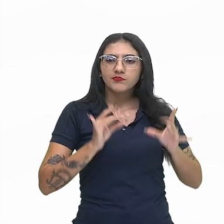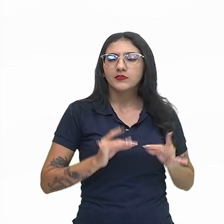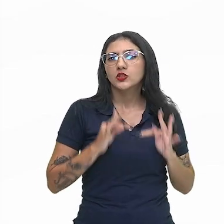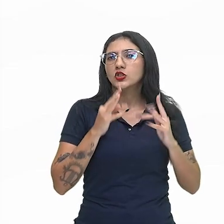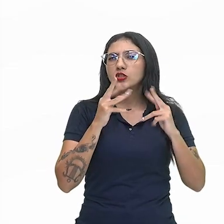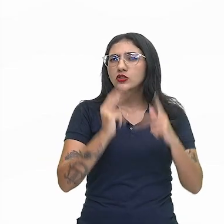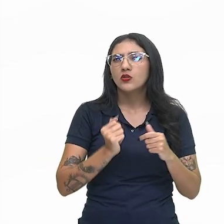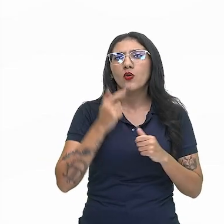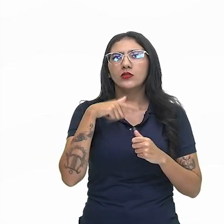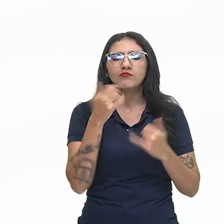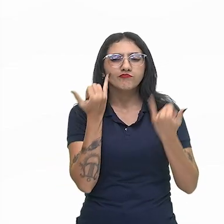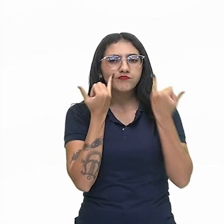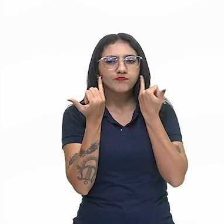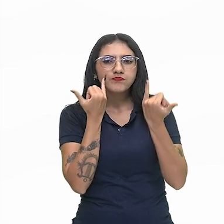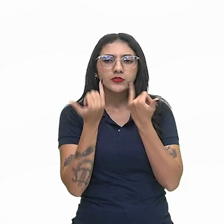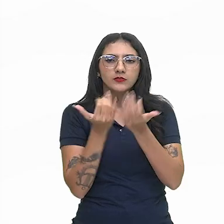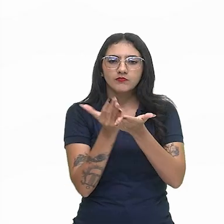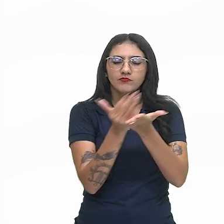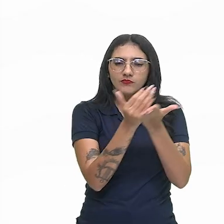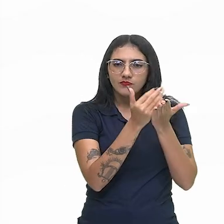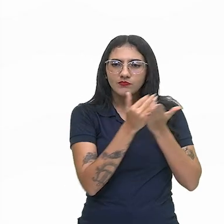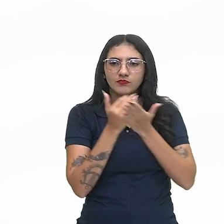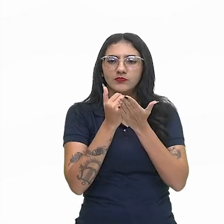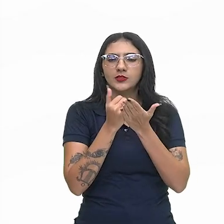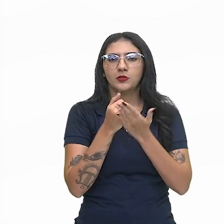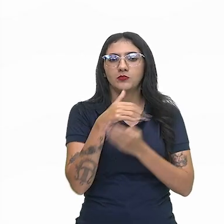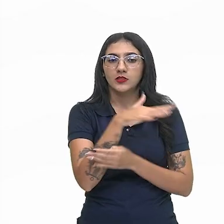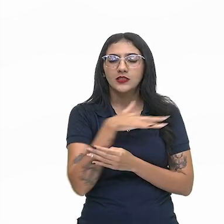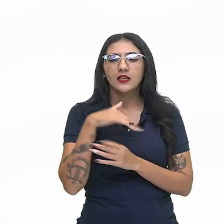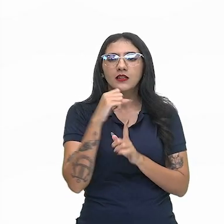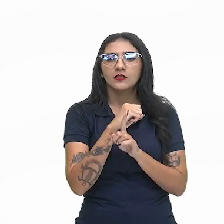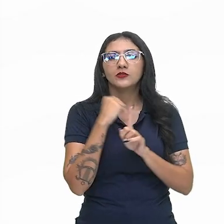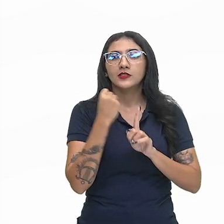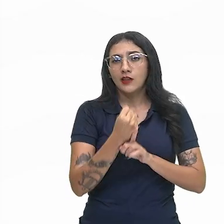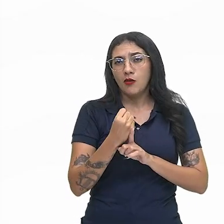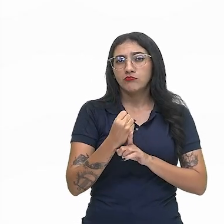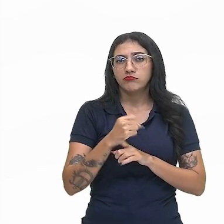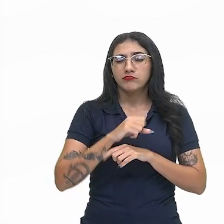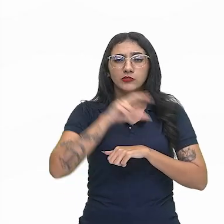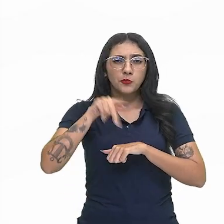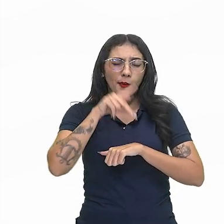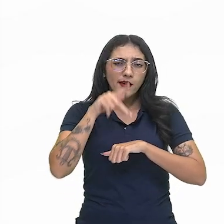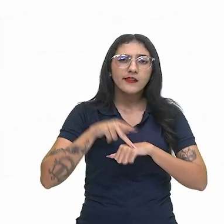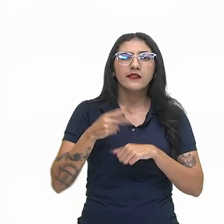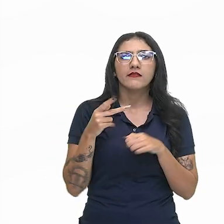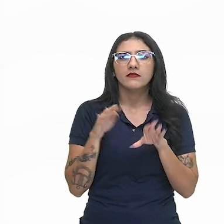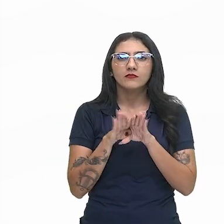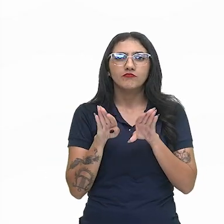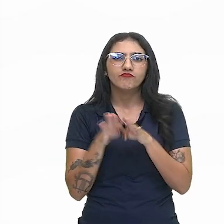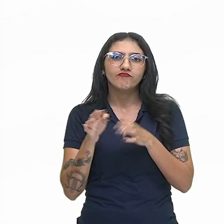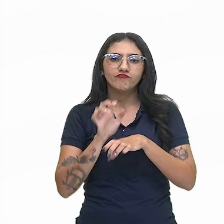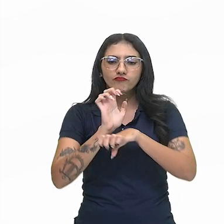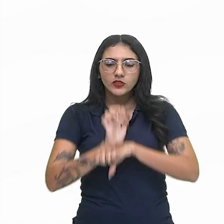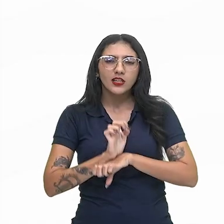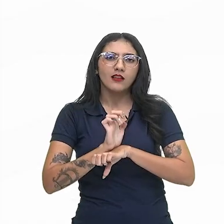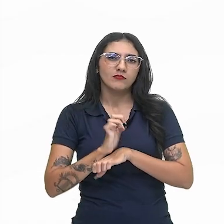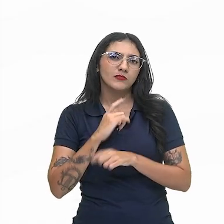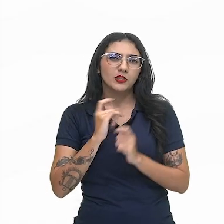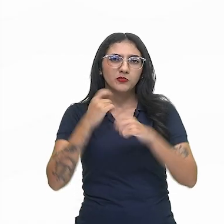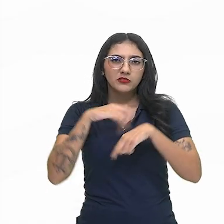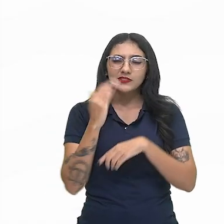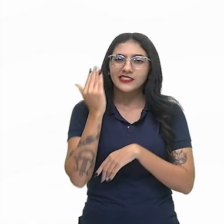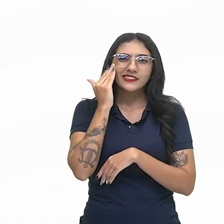dados sociais de um determinado local, do nosso país, do nosso estado, para também compreendermos